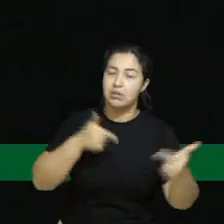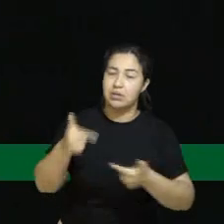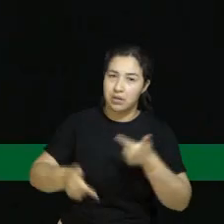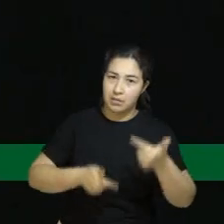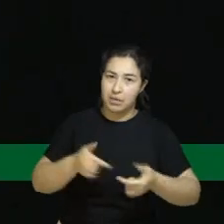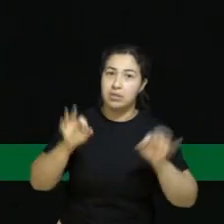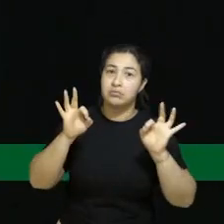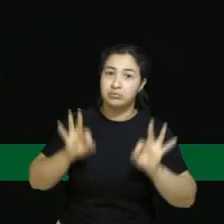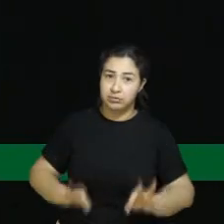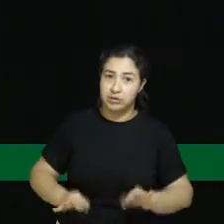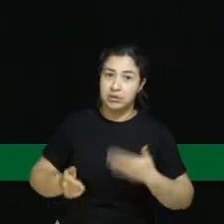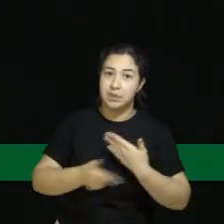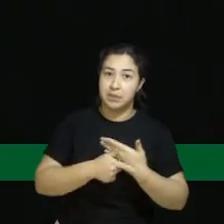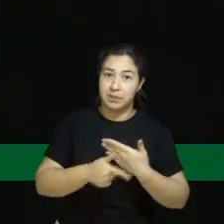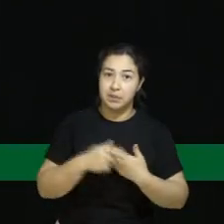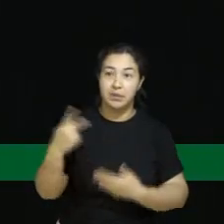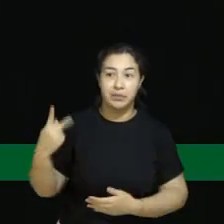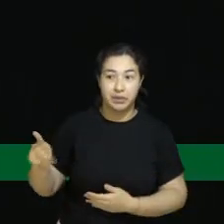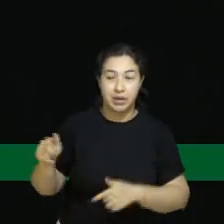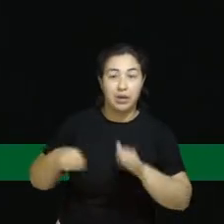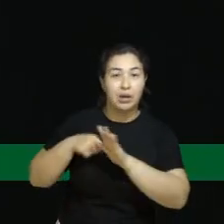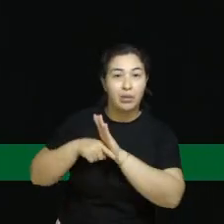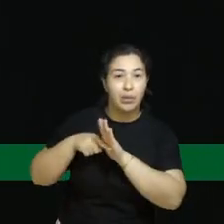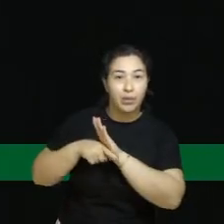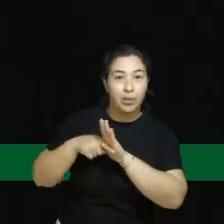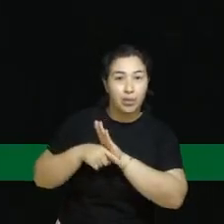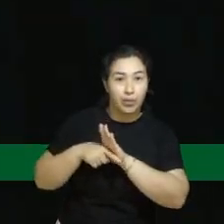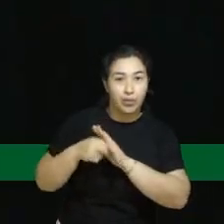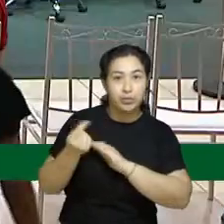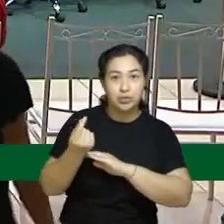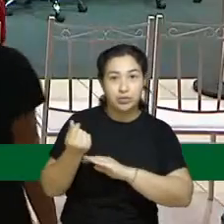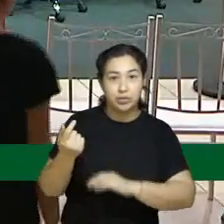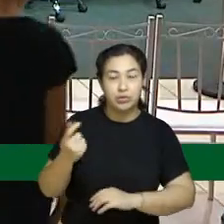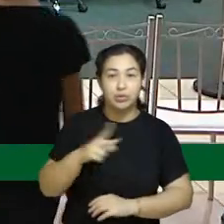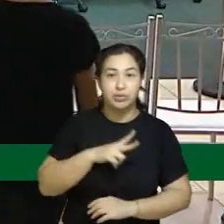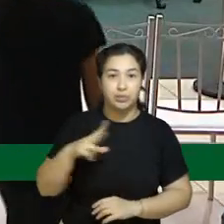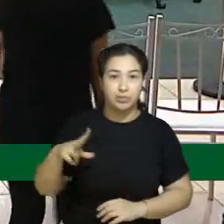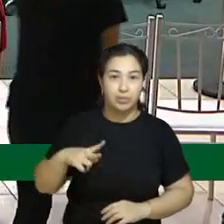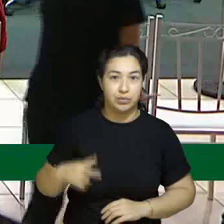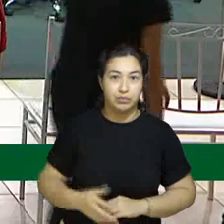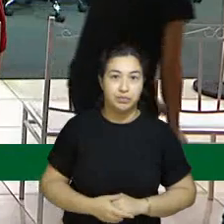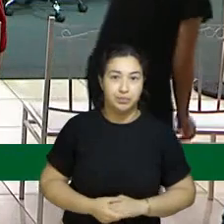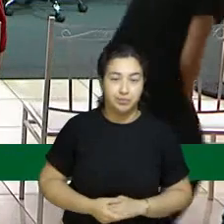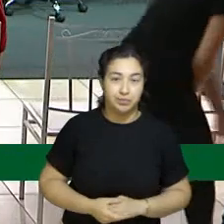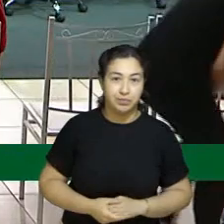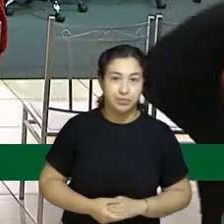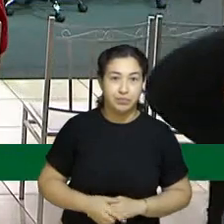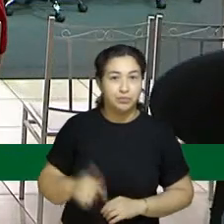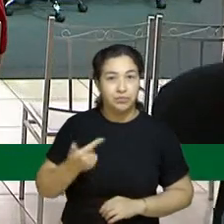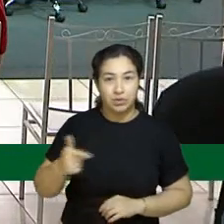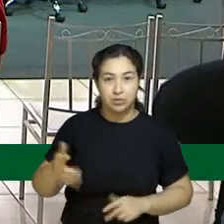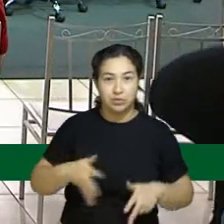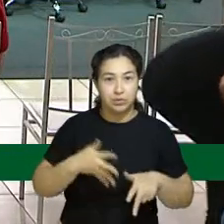vai fazer o seu papel de fiscalização do bom uso do recurso público. Muito obrigado. Não havendo mais oradores